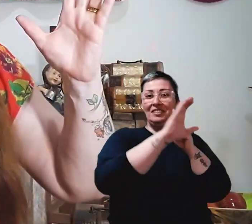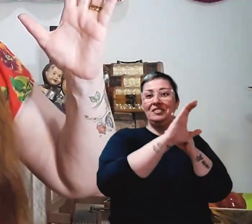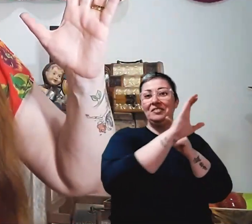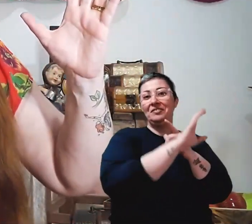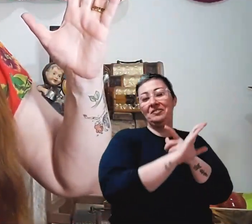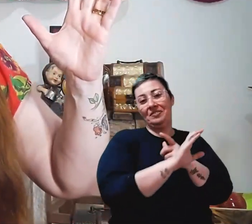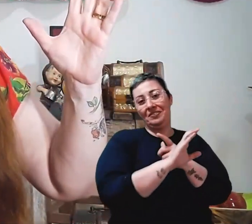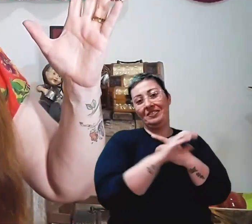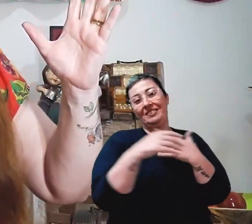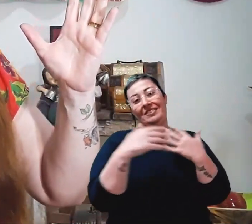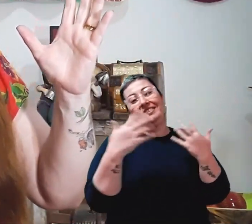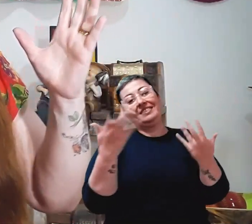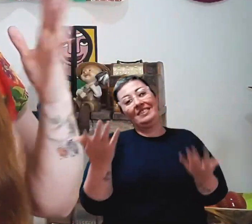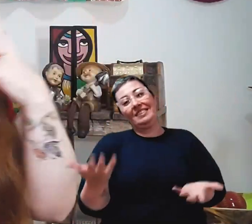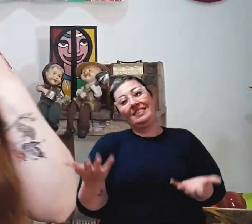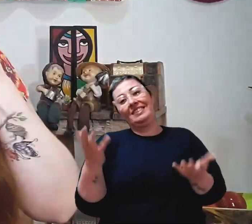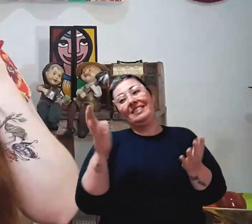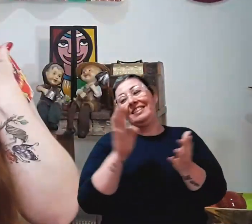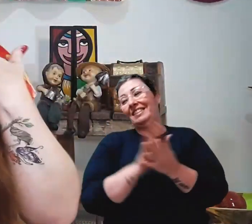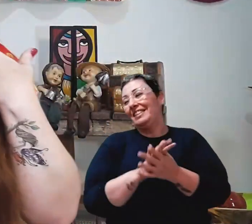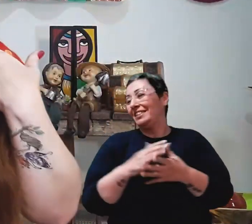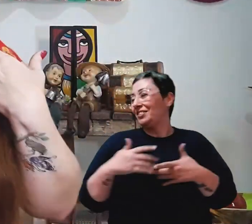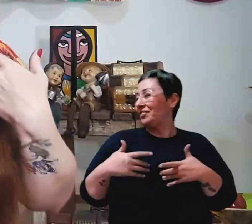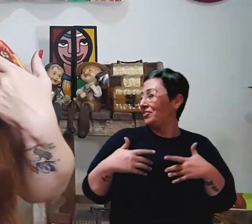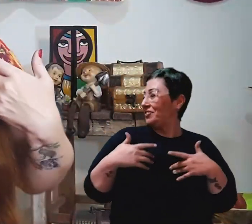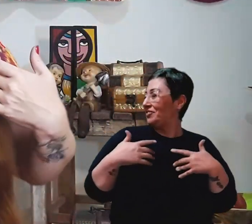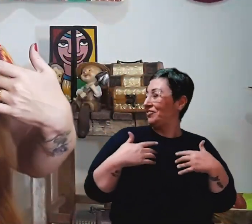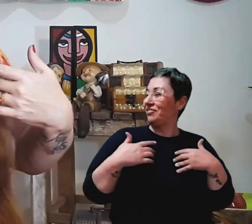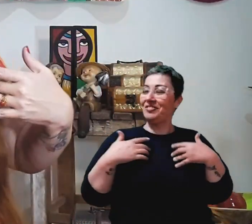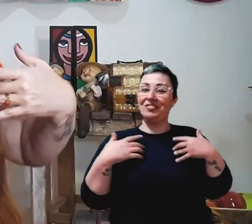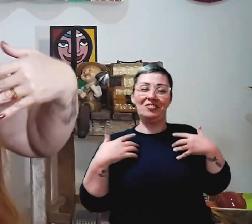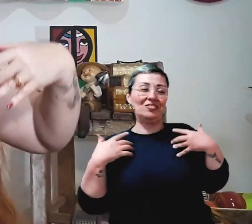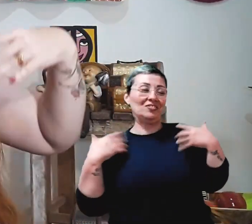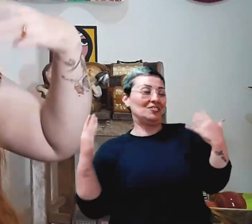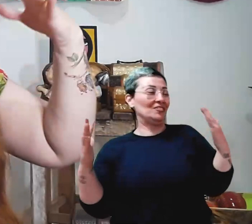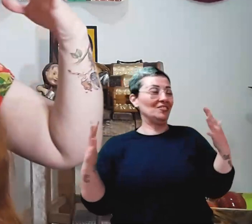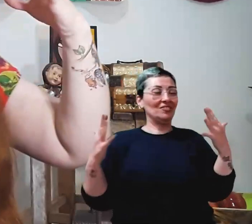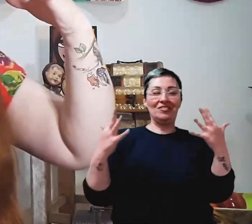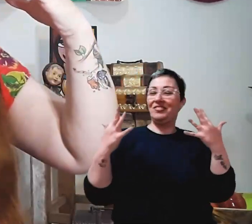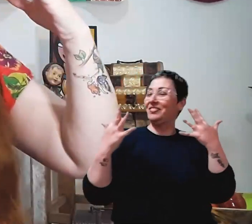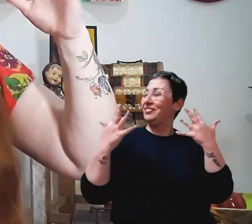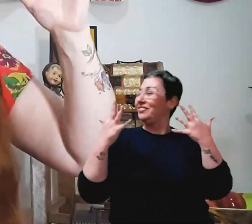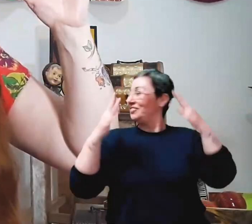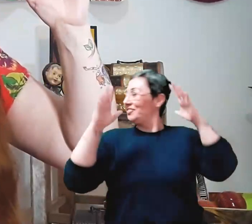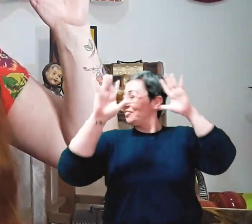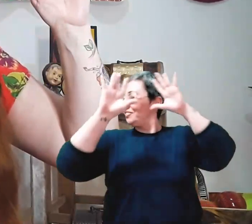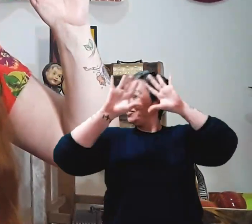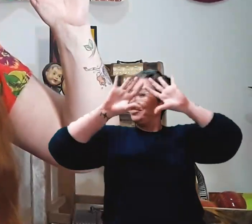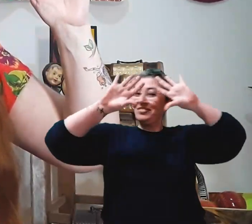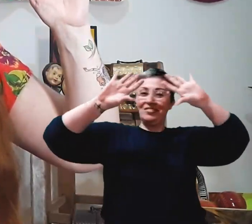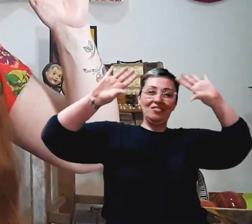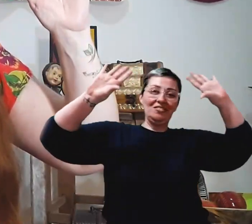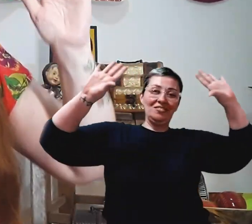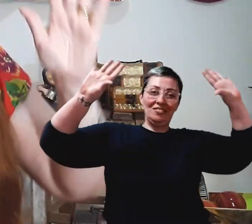nuvem. Estava se sentindo toda brilhante no alto céu.